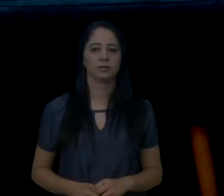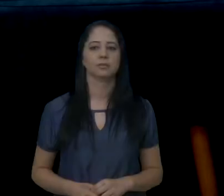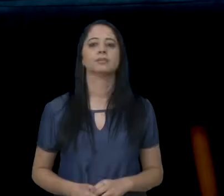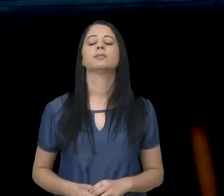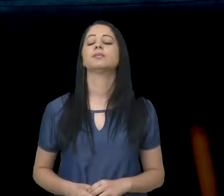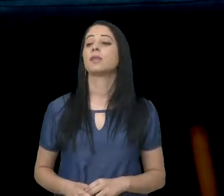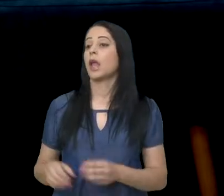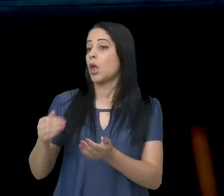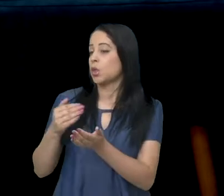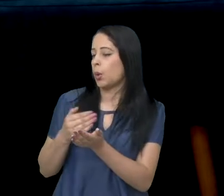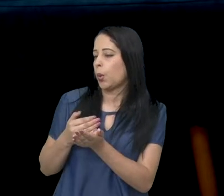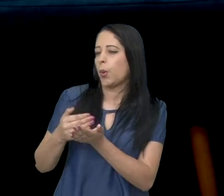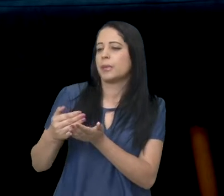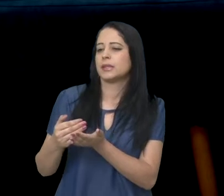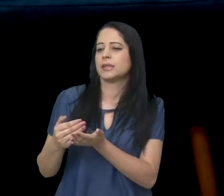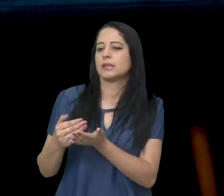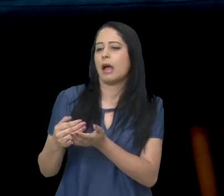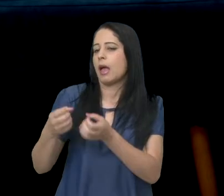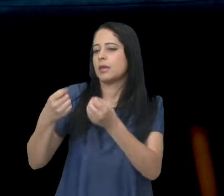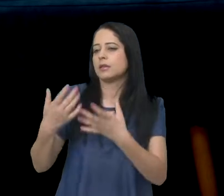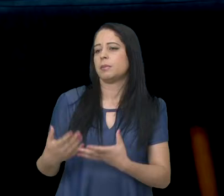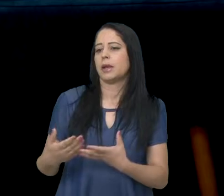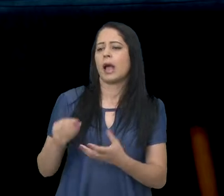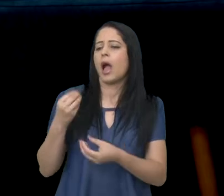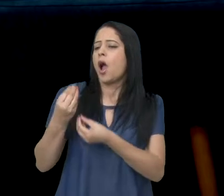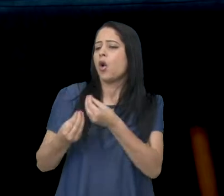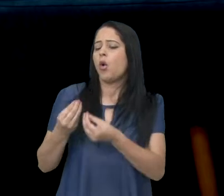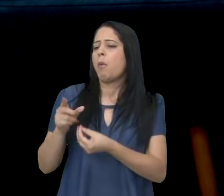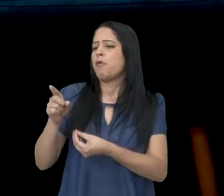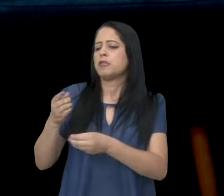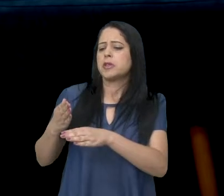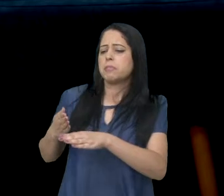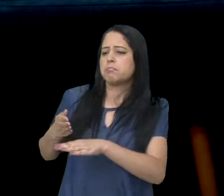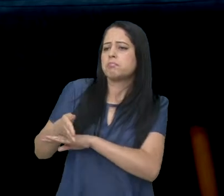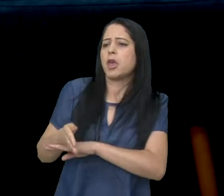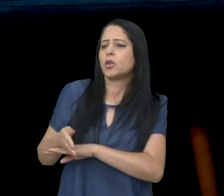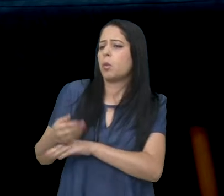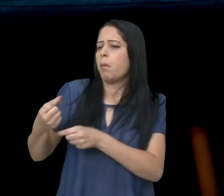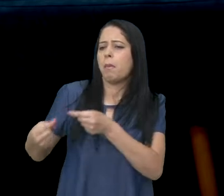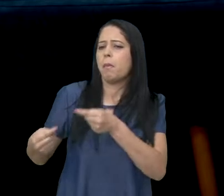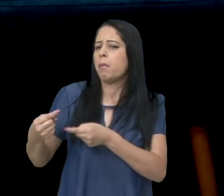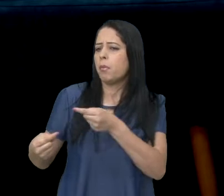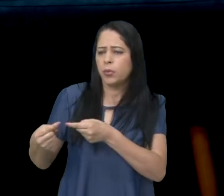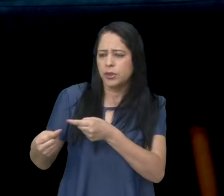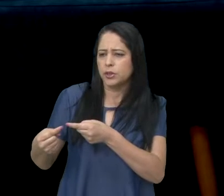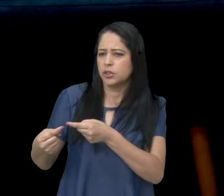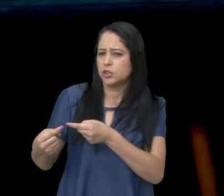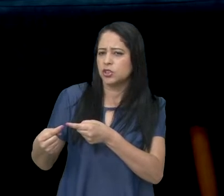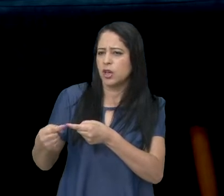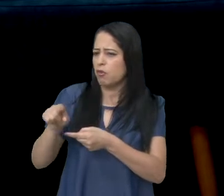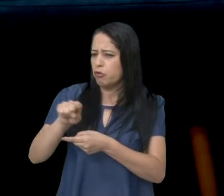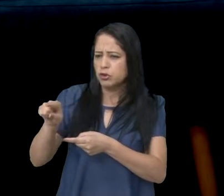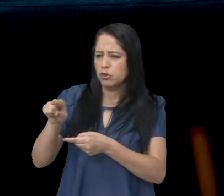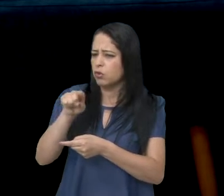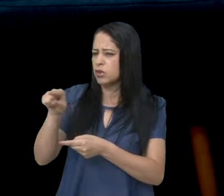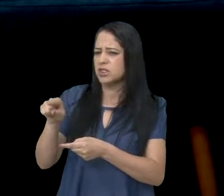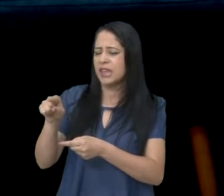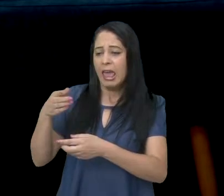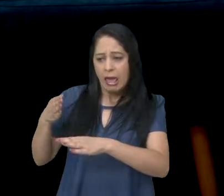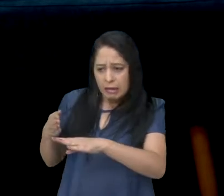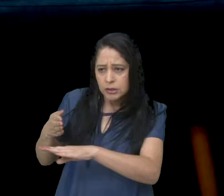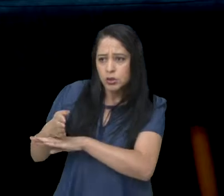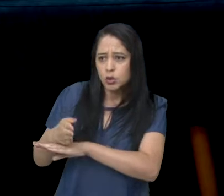Vamos começar então falando um pouco, da sua vida política. Você me contou que você entrou, descobriu não, mas entrou